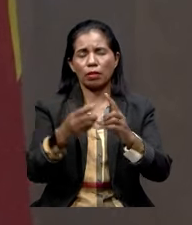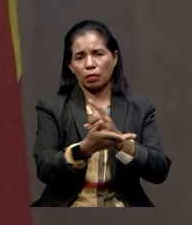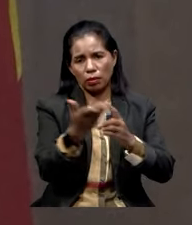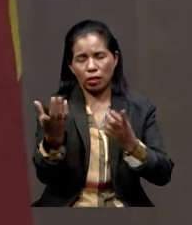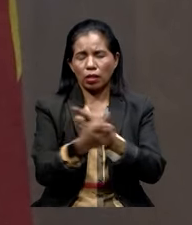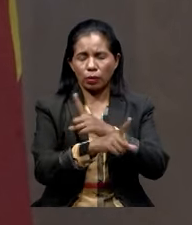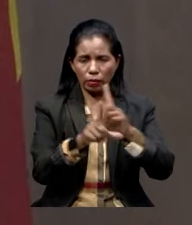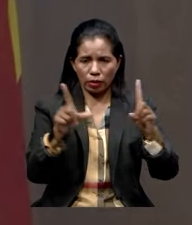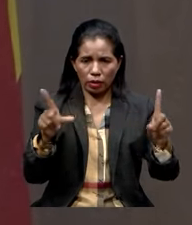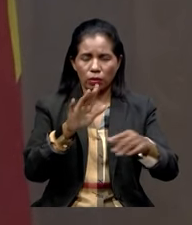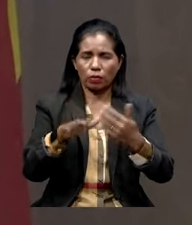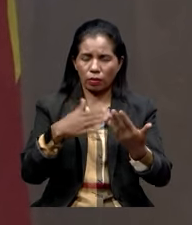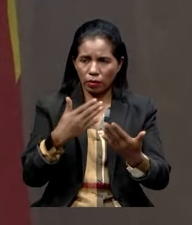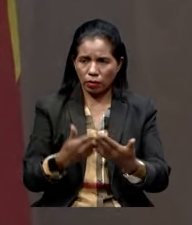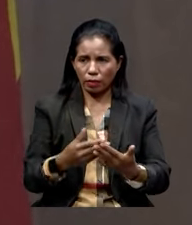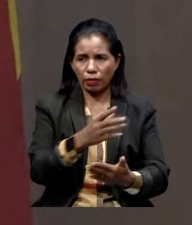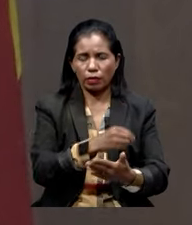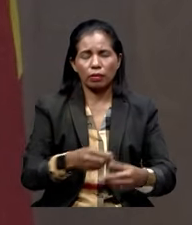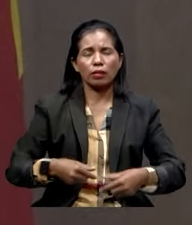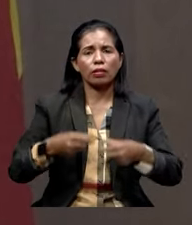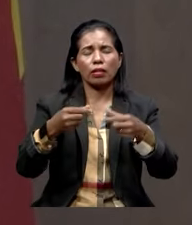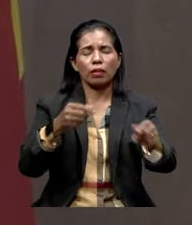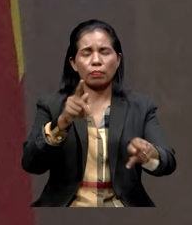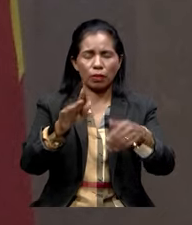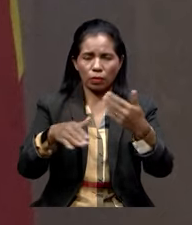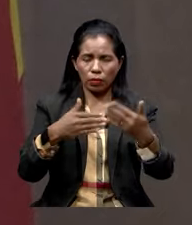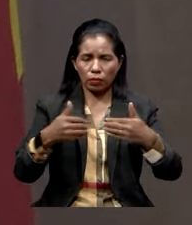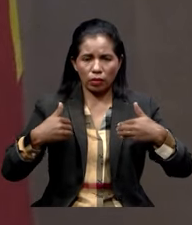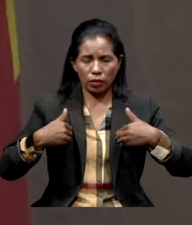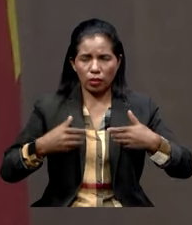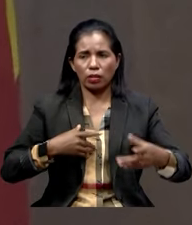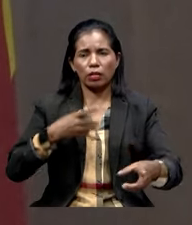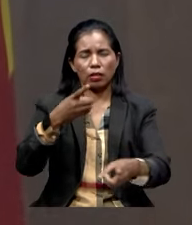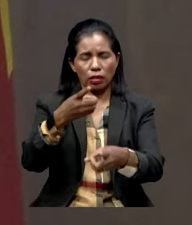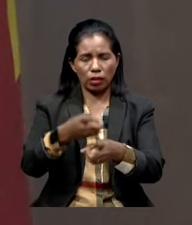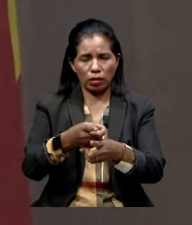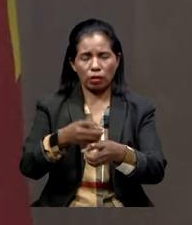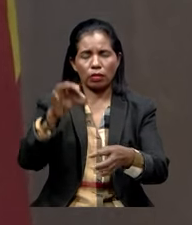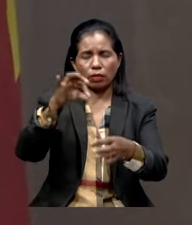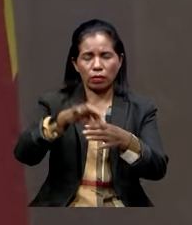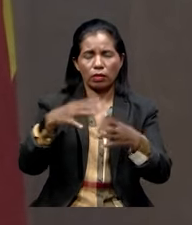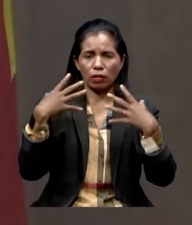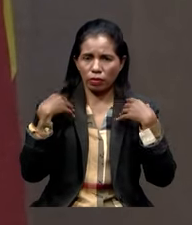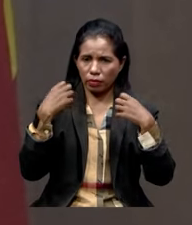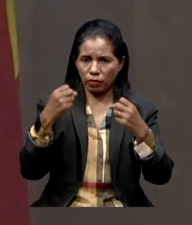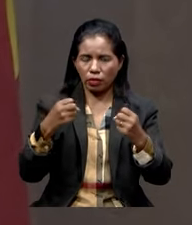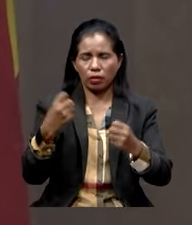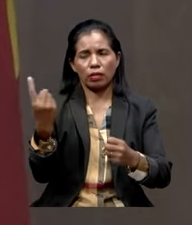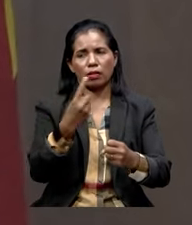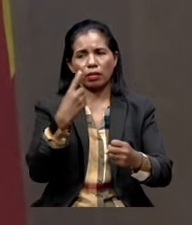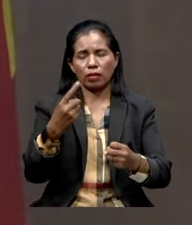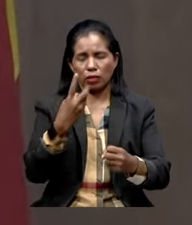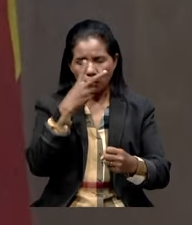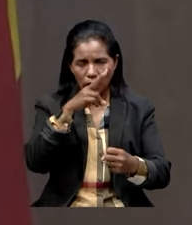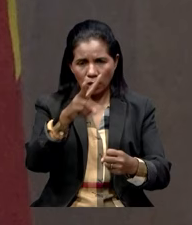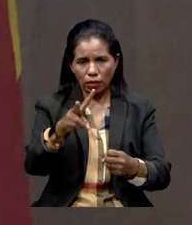fundamentais. A coragem de fazer prevalecer o direito e de rejeitar a lei do mais forte. A coragem